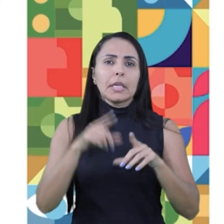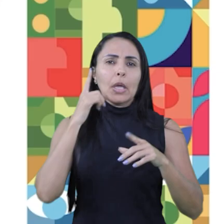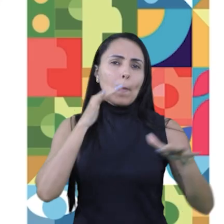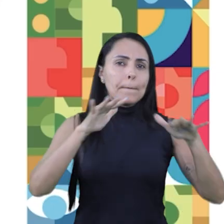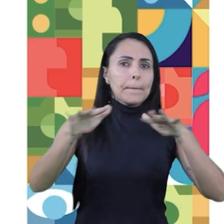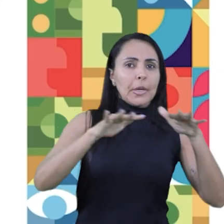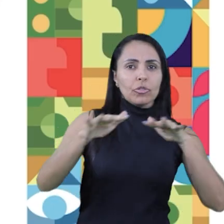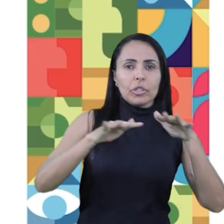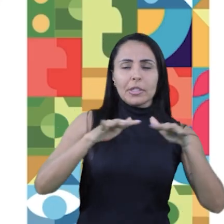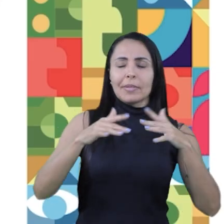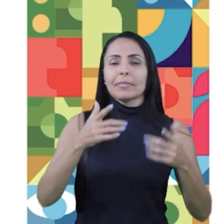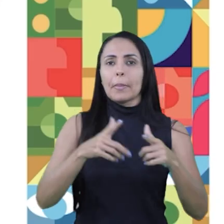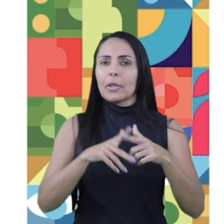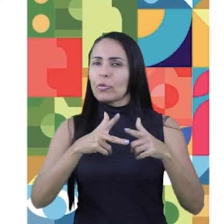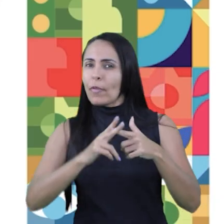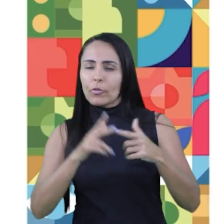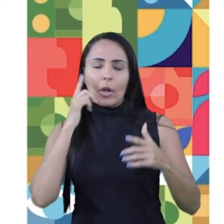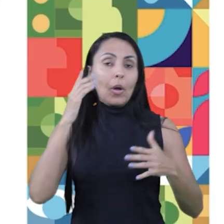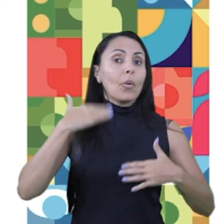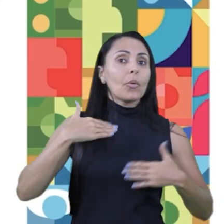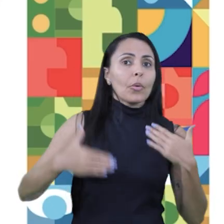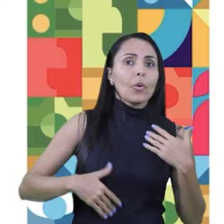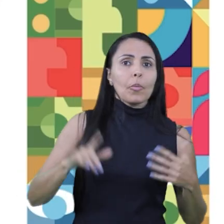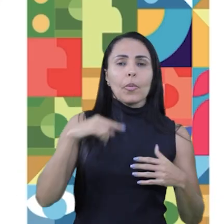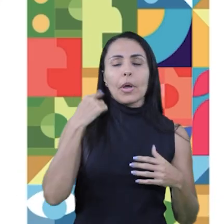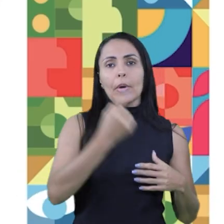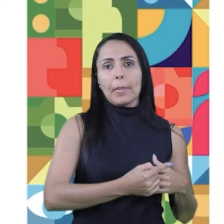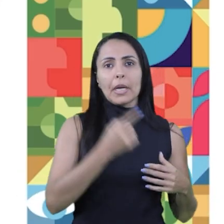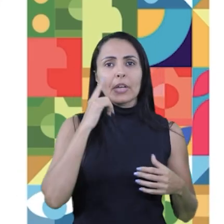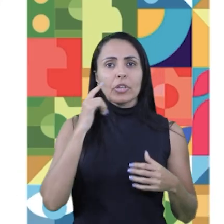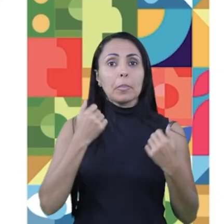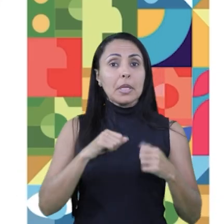uma mexida, para não enferrujar o corpo da gente, que, como eu disse, é uma